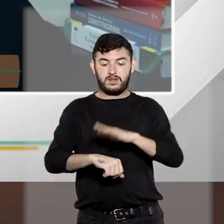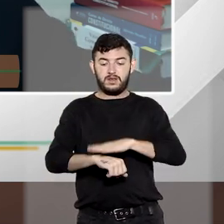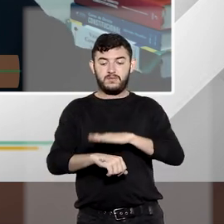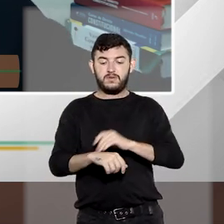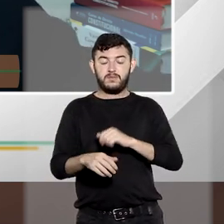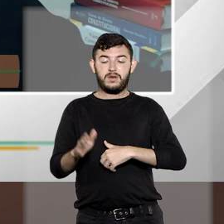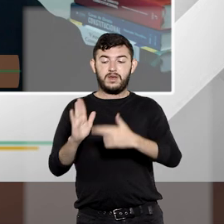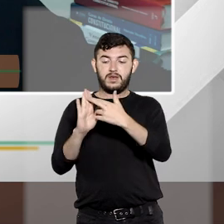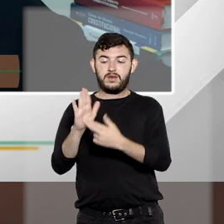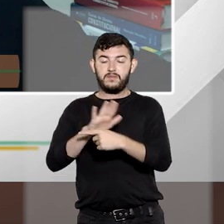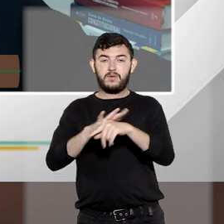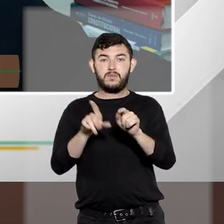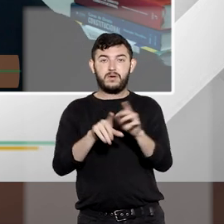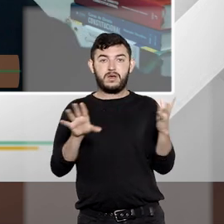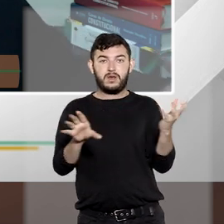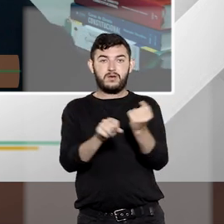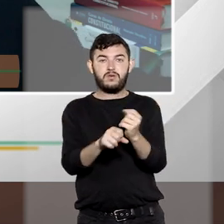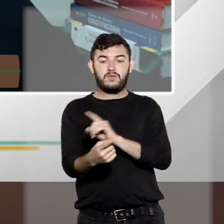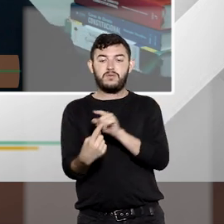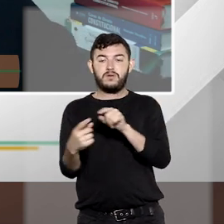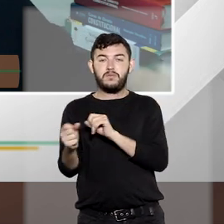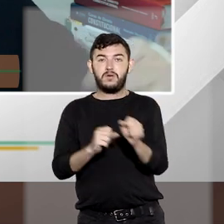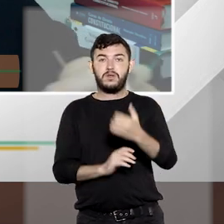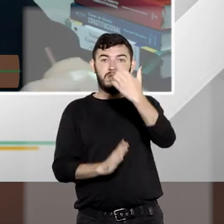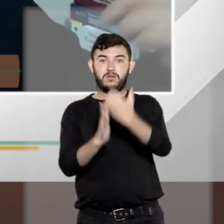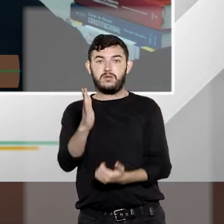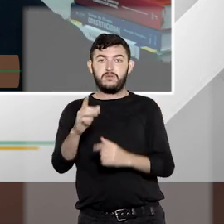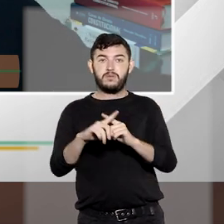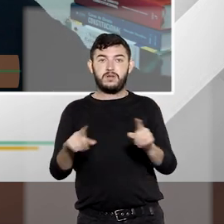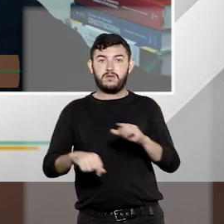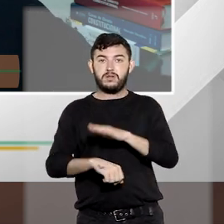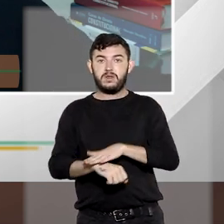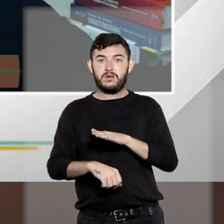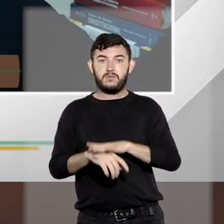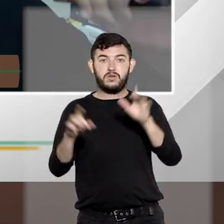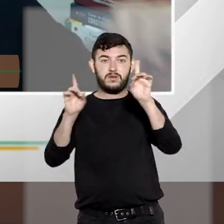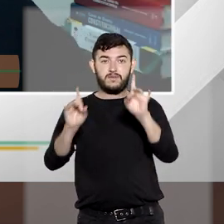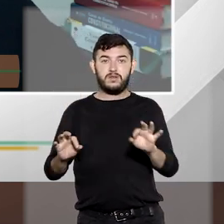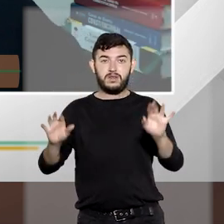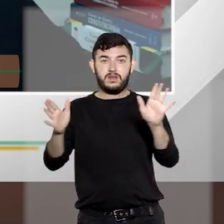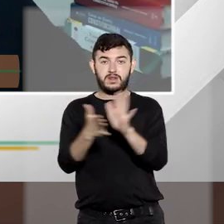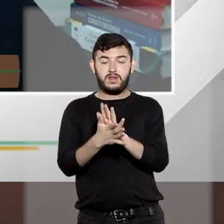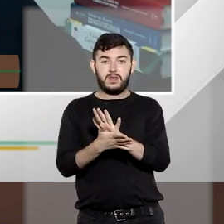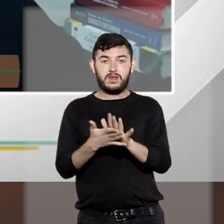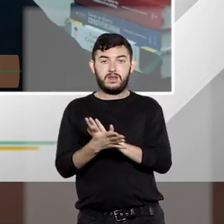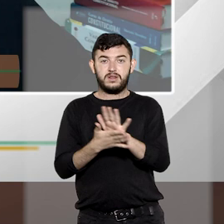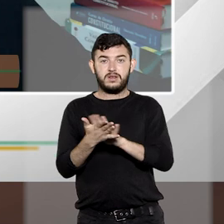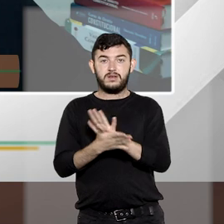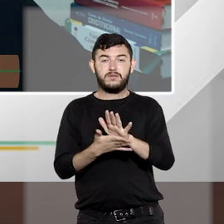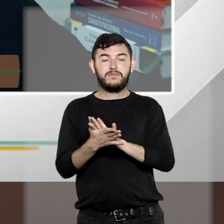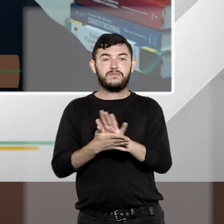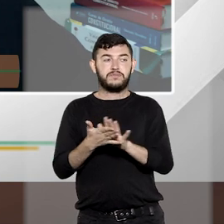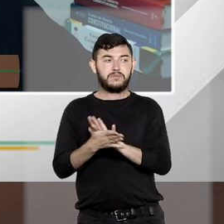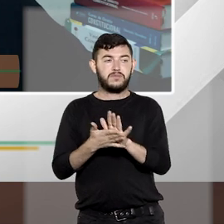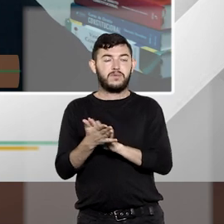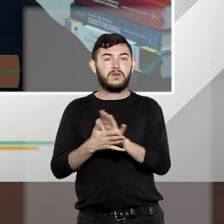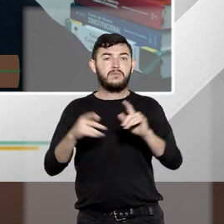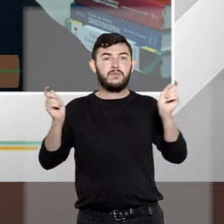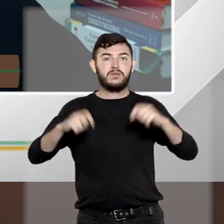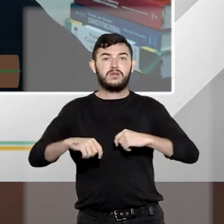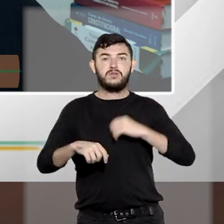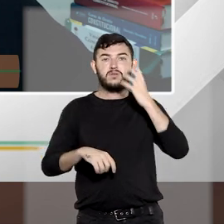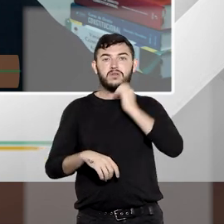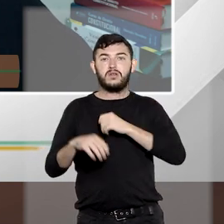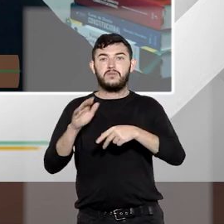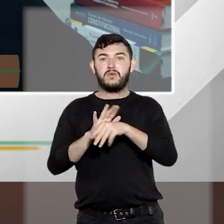regra de cálculo que a gente faz para poder aplicar um redutor, mas até o tempo sem deficiência é considerado também para essa modalidade.